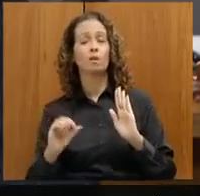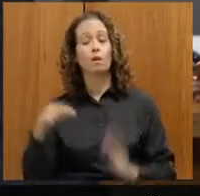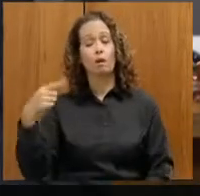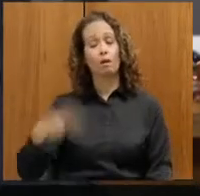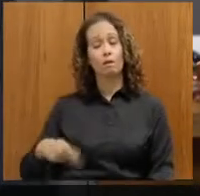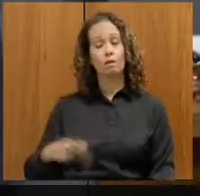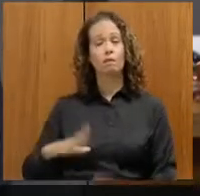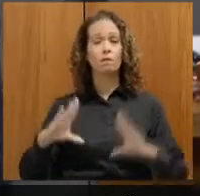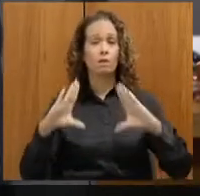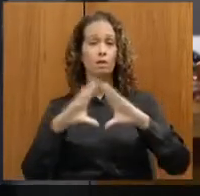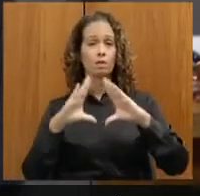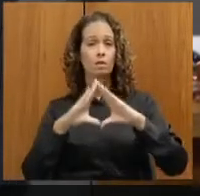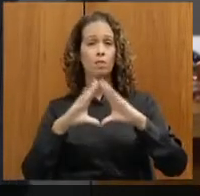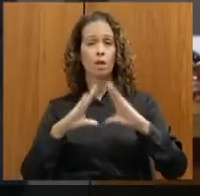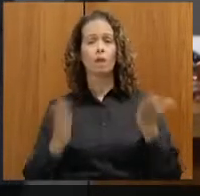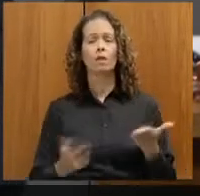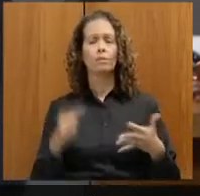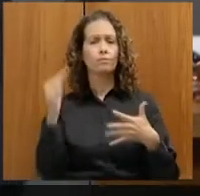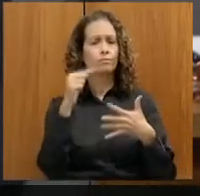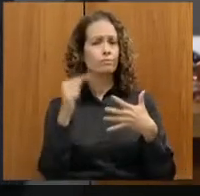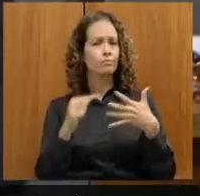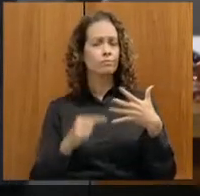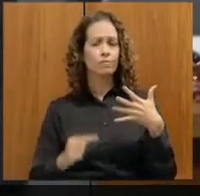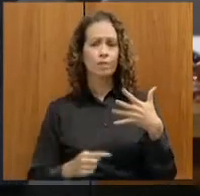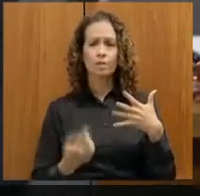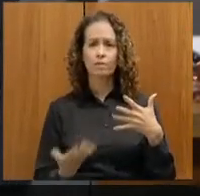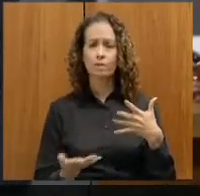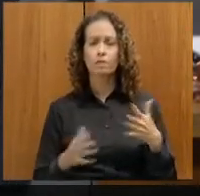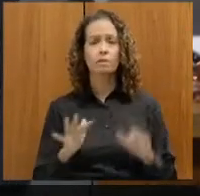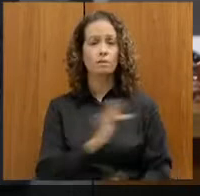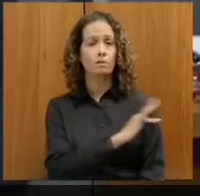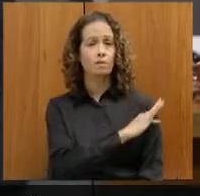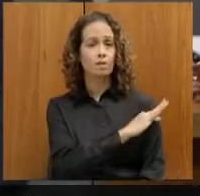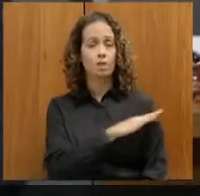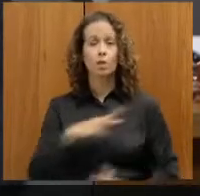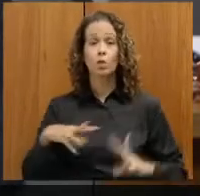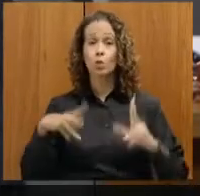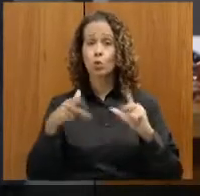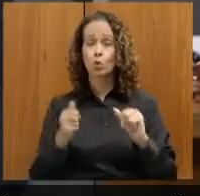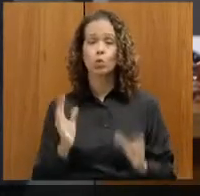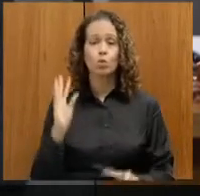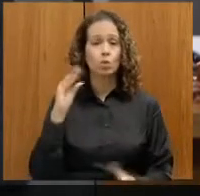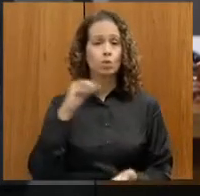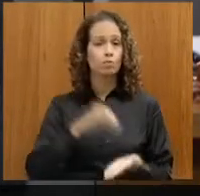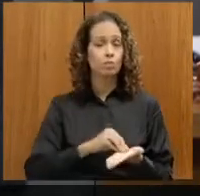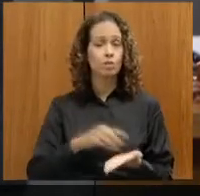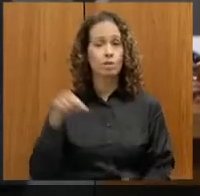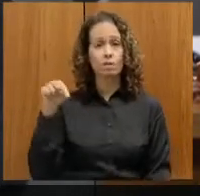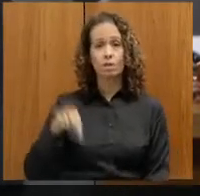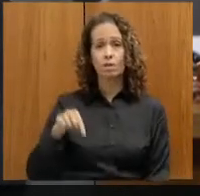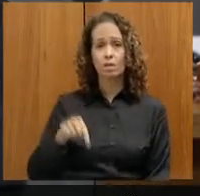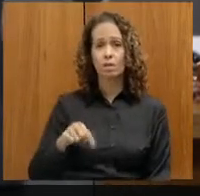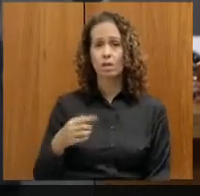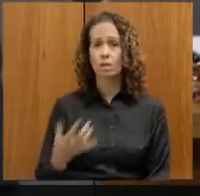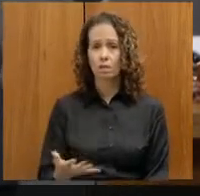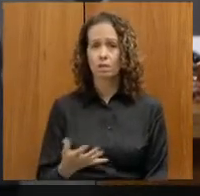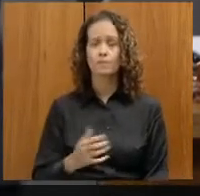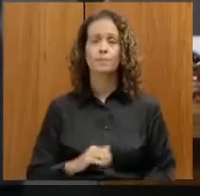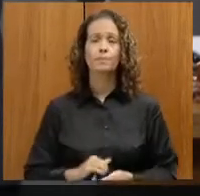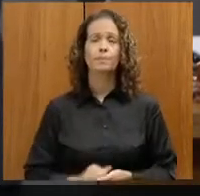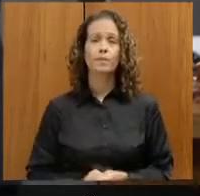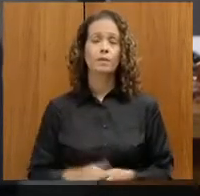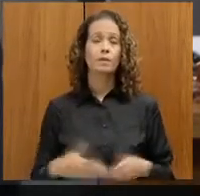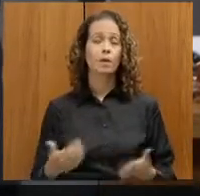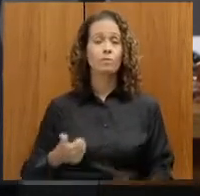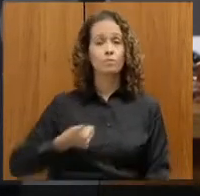Legislativa de todos os benefícios fiscais todos eles são emitidos aqui todos os benefícios fiscais como são concedidos são remetidos